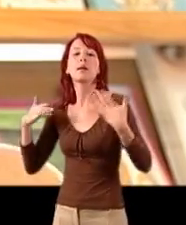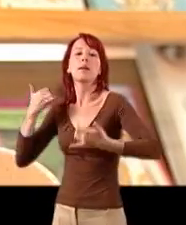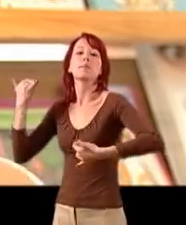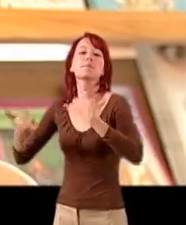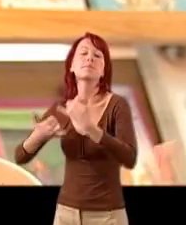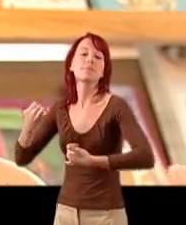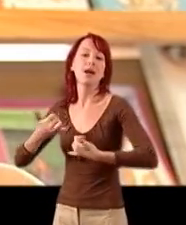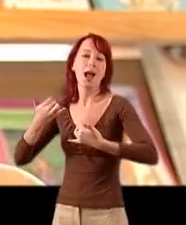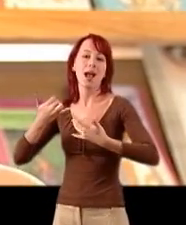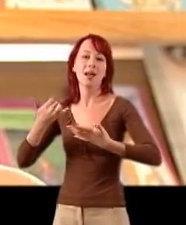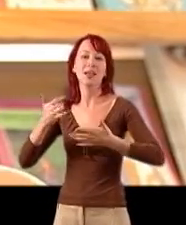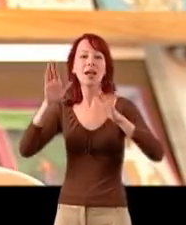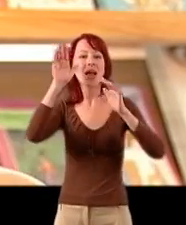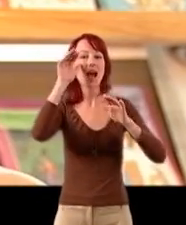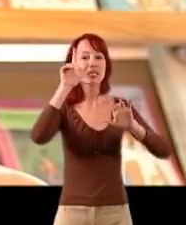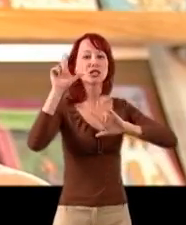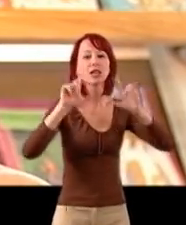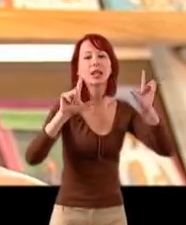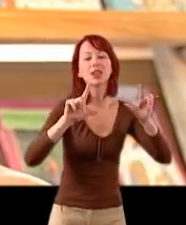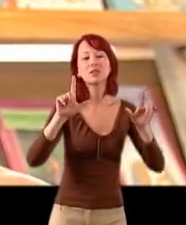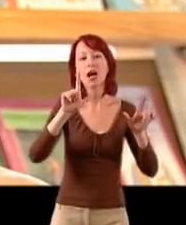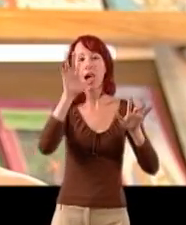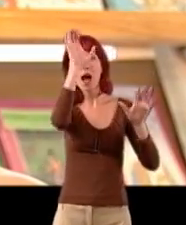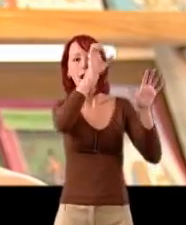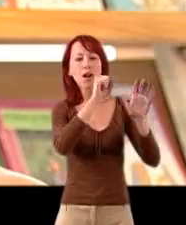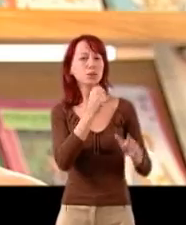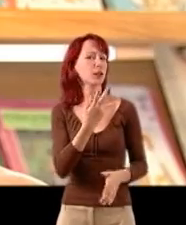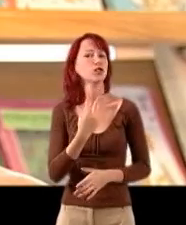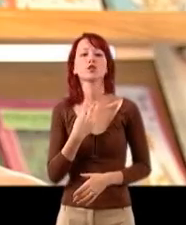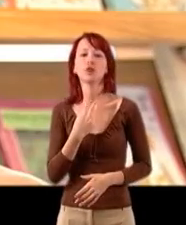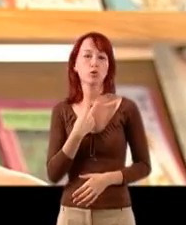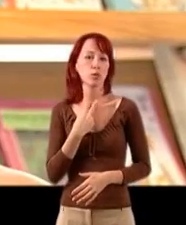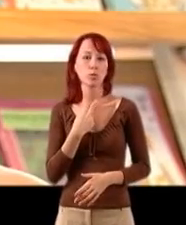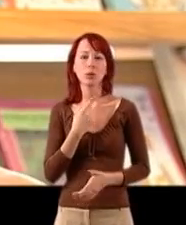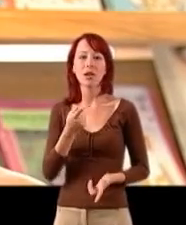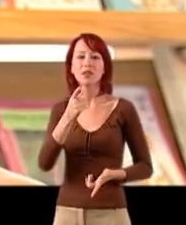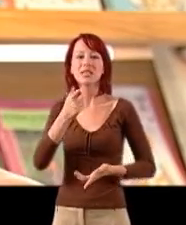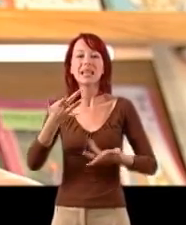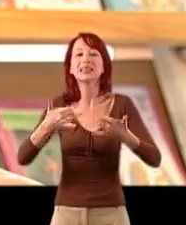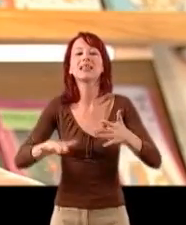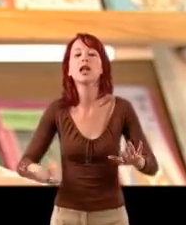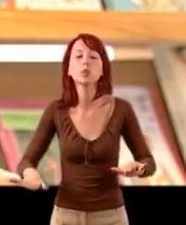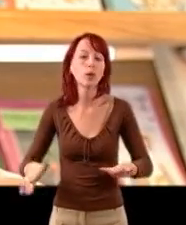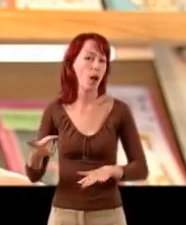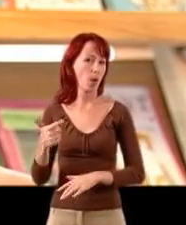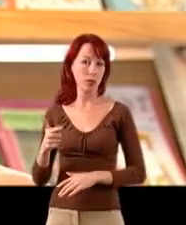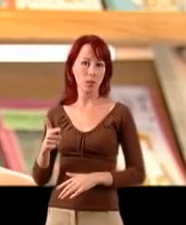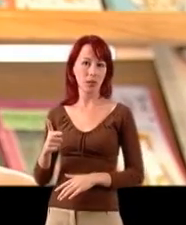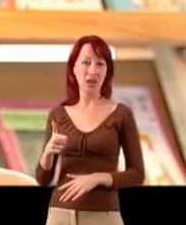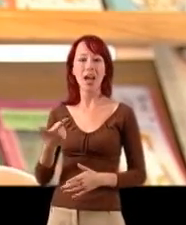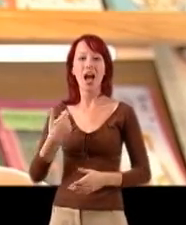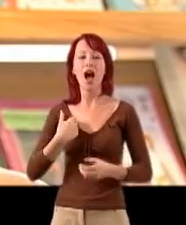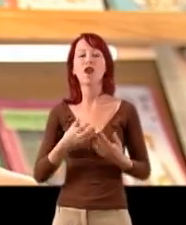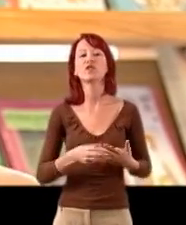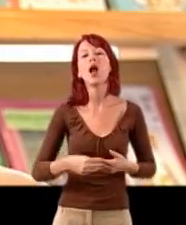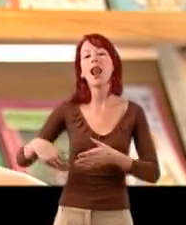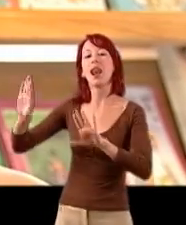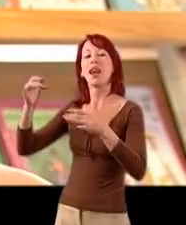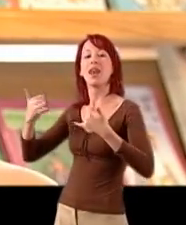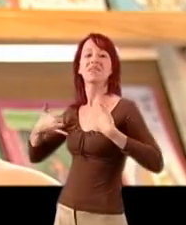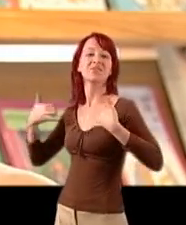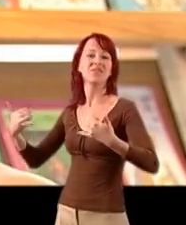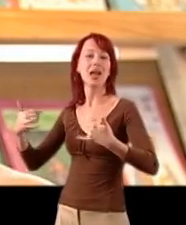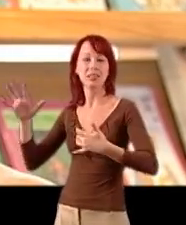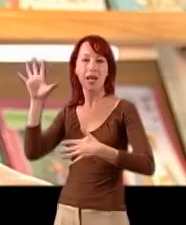ou assistindo um canal de TV. Né? A criança não aprende isso por uma interação natural. Né? Ah, não, vou levá-la na festinha, que é